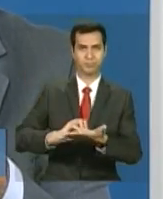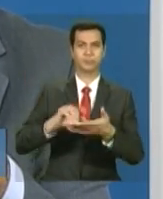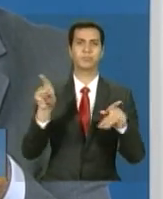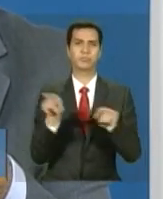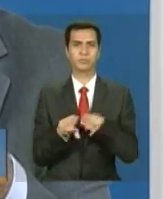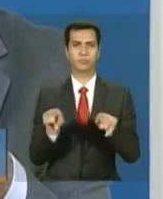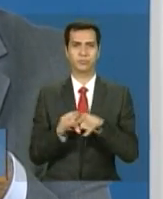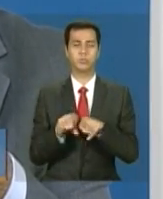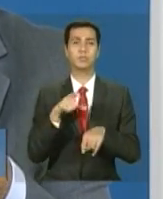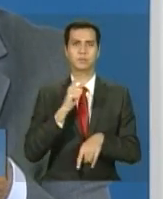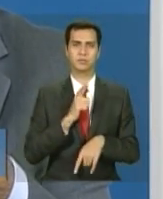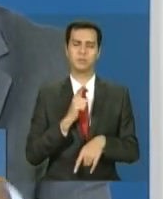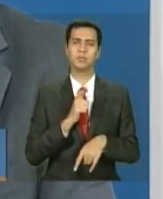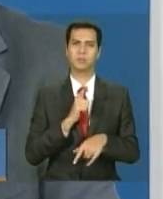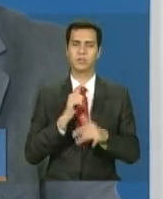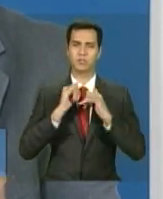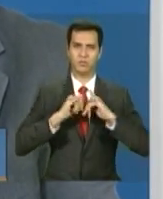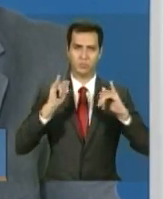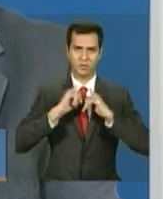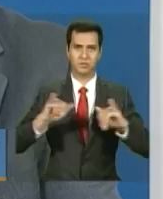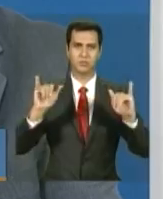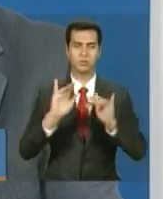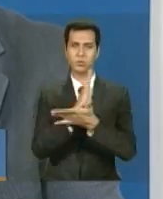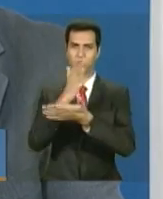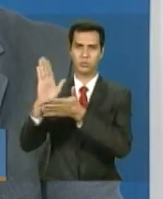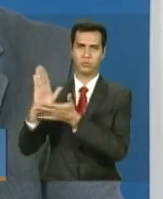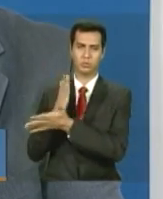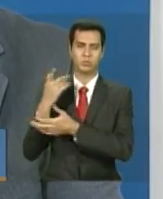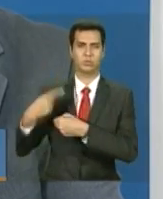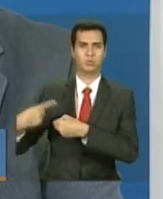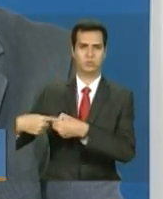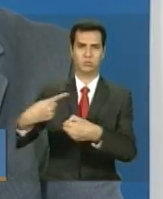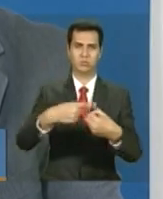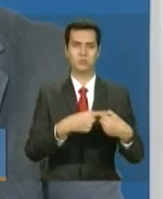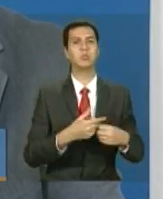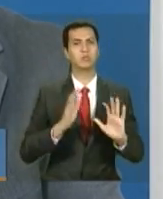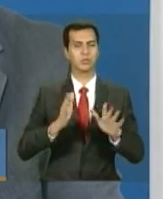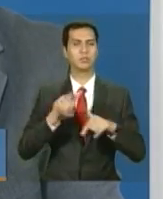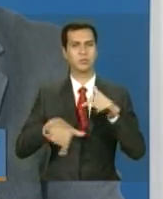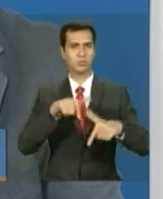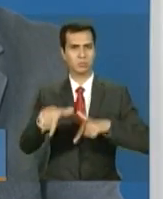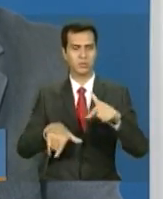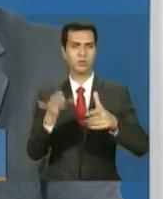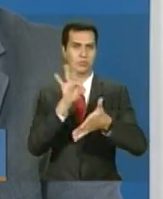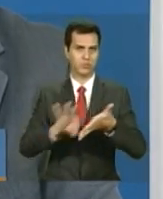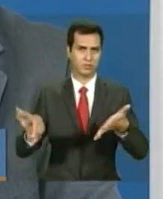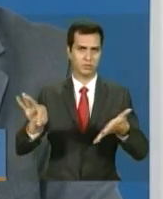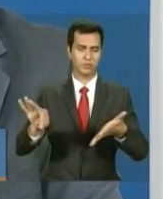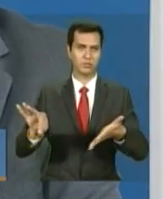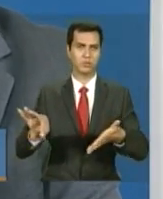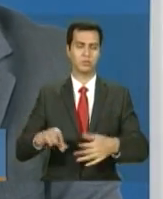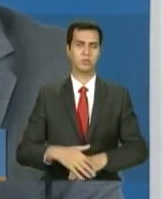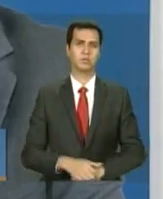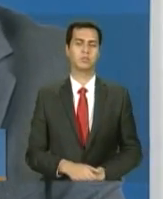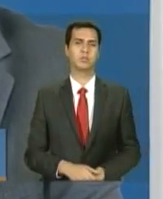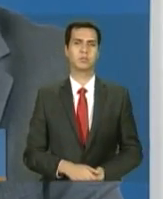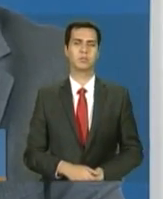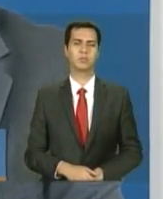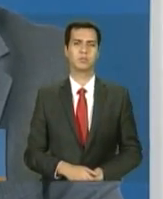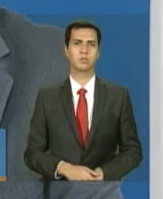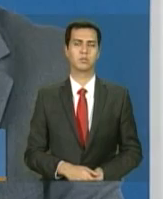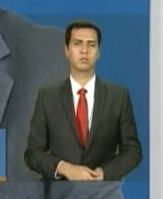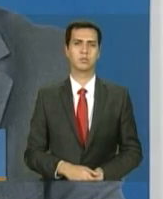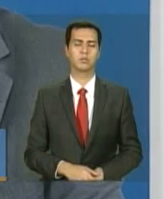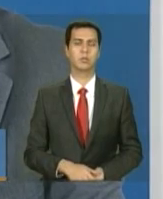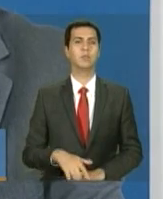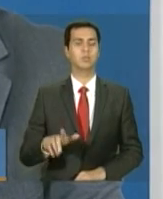bastante interessantes de municípios que estão trabalhando na Perspectiva desse cadastramento nós estamos fazendo inclusive uma capacitação em todas